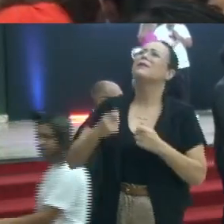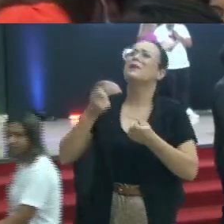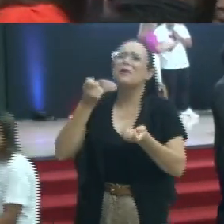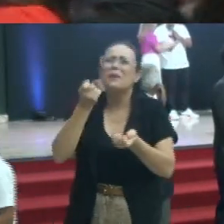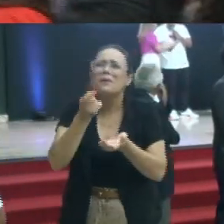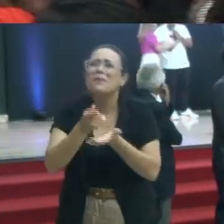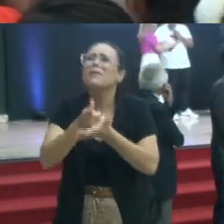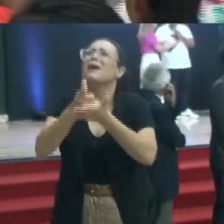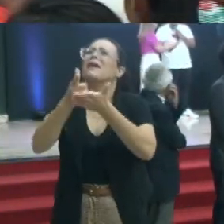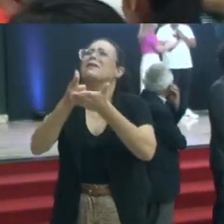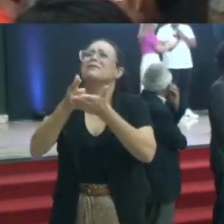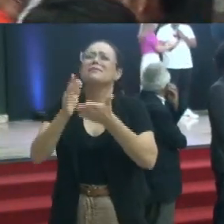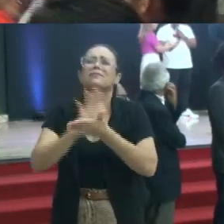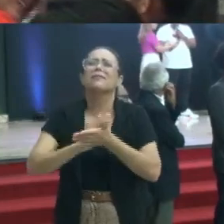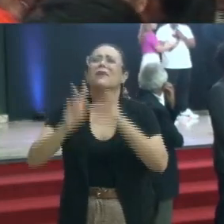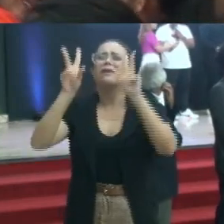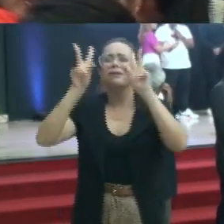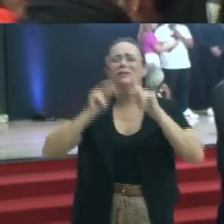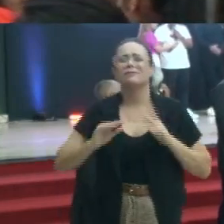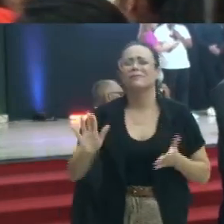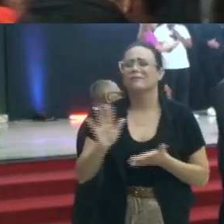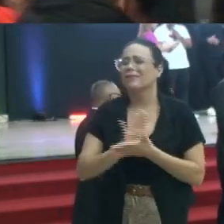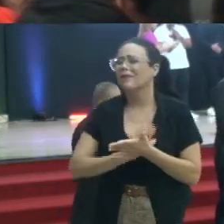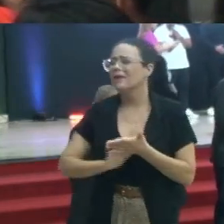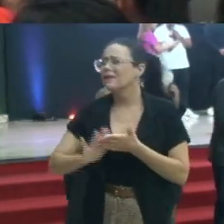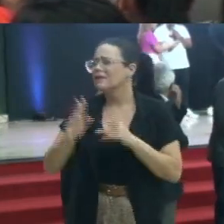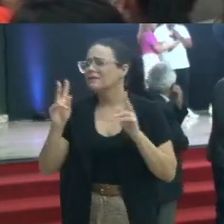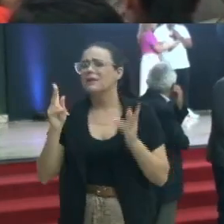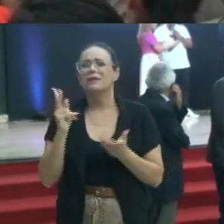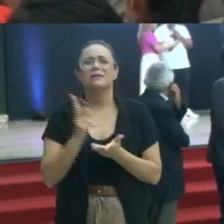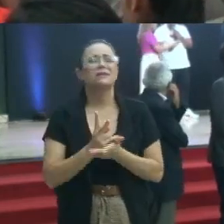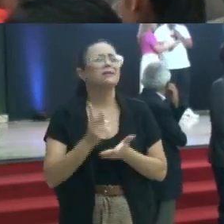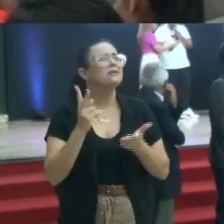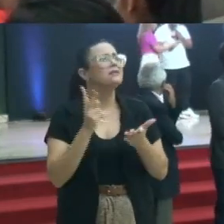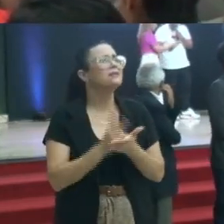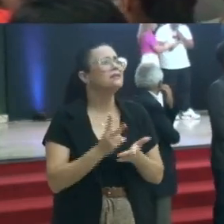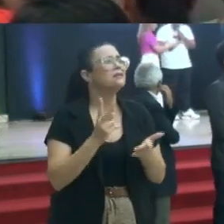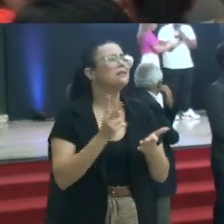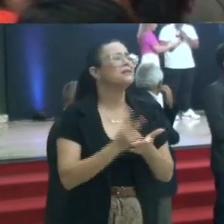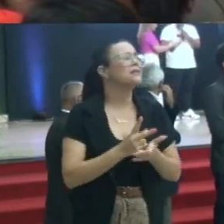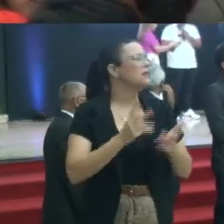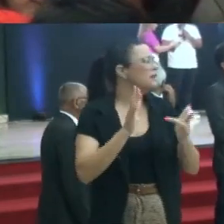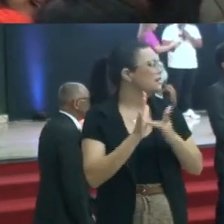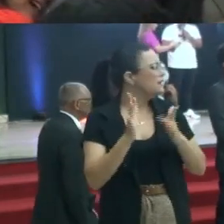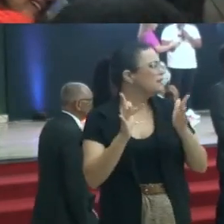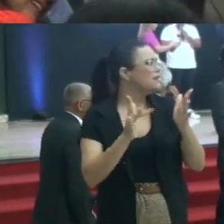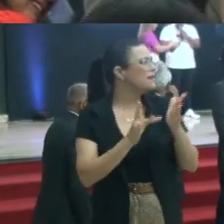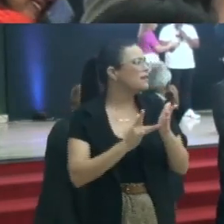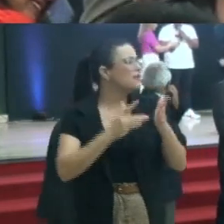Comprá-lo, nem merecê-lo, mesmo assim se